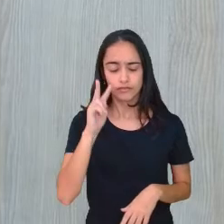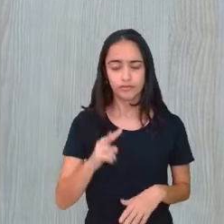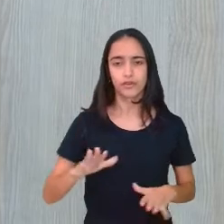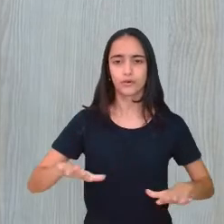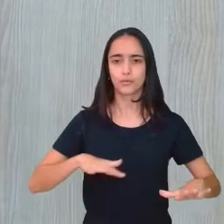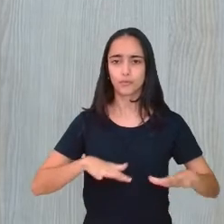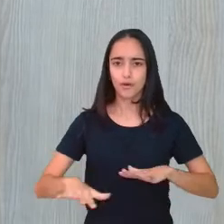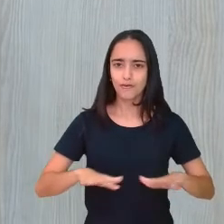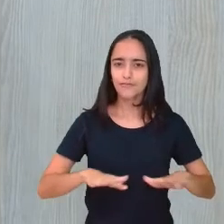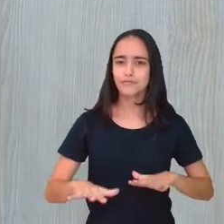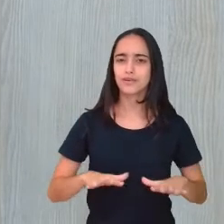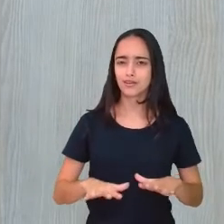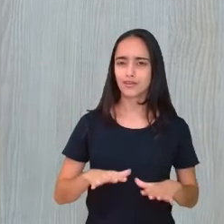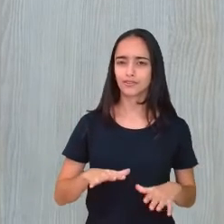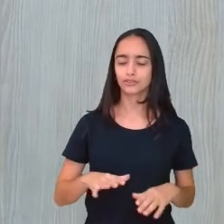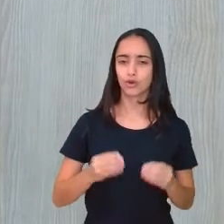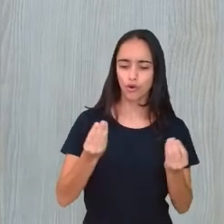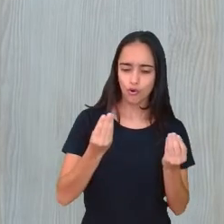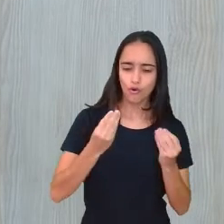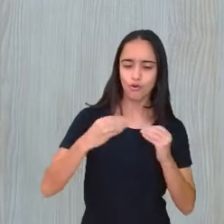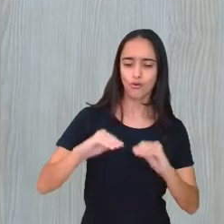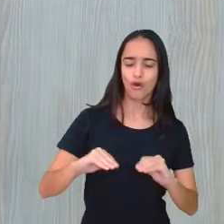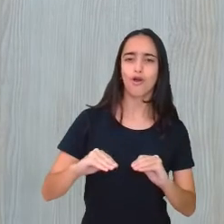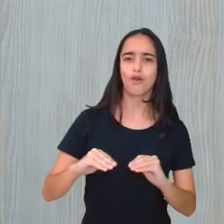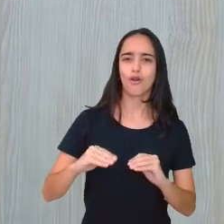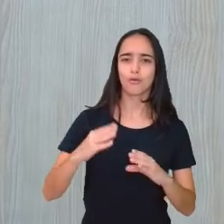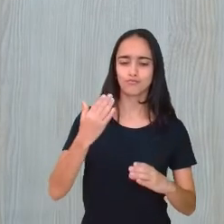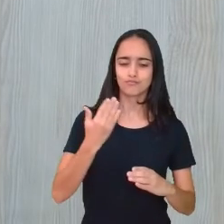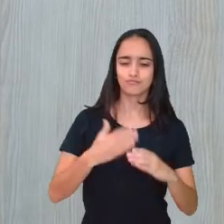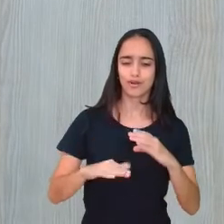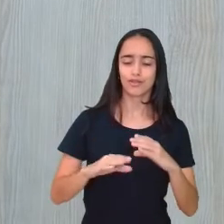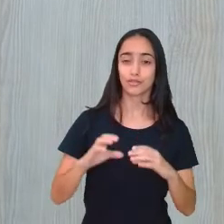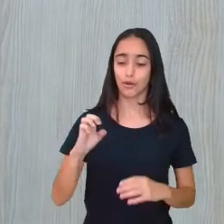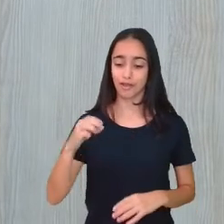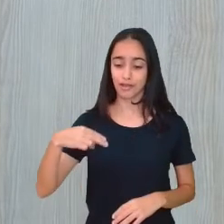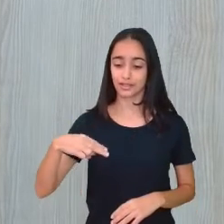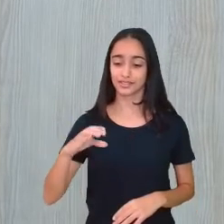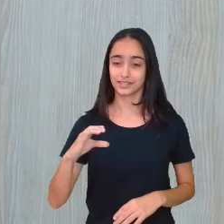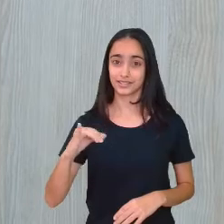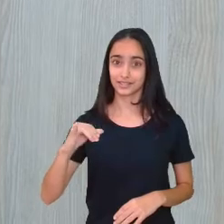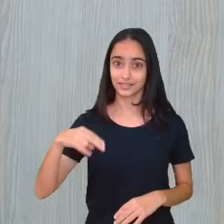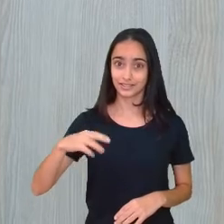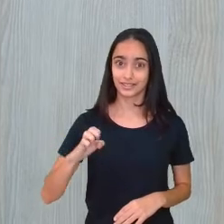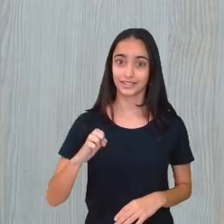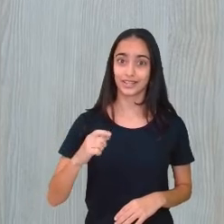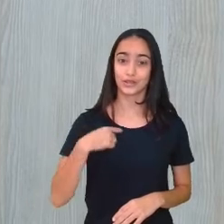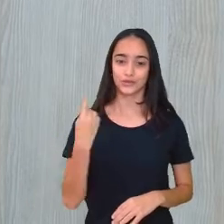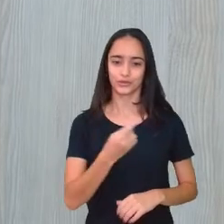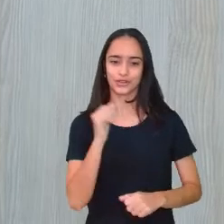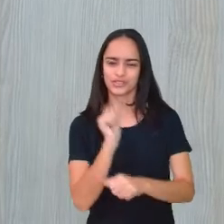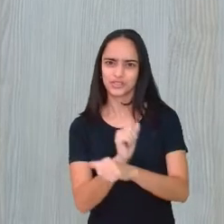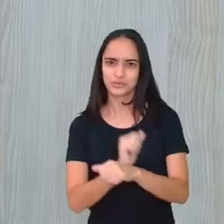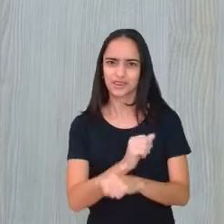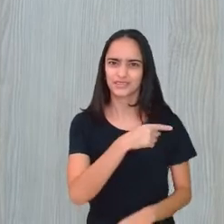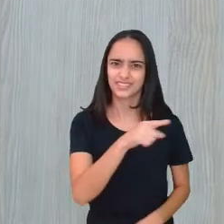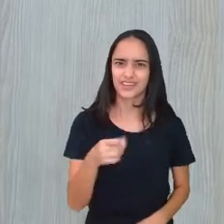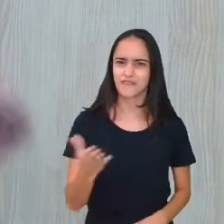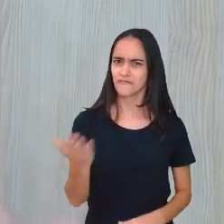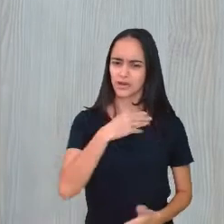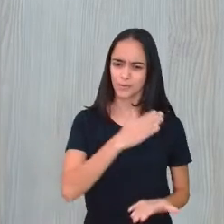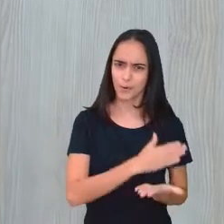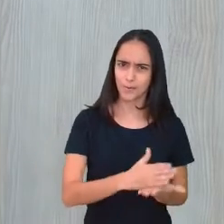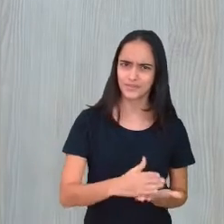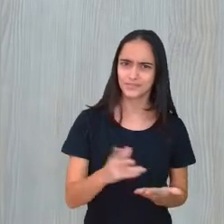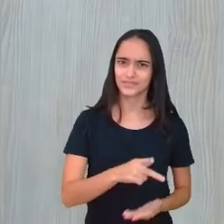e coloca e posta no Ensine. Minha gente, estamos esperando vocês. E a aula tá uma delícia. E vamos começar,